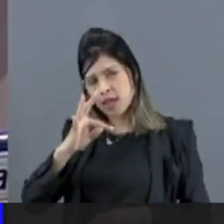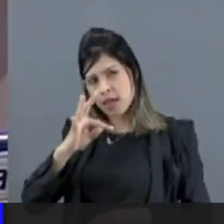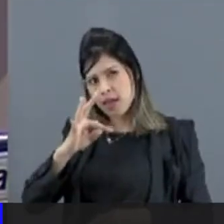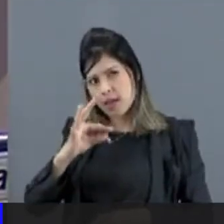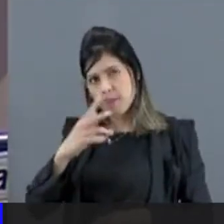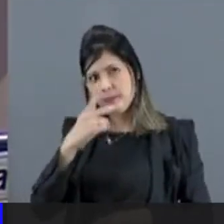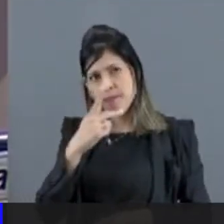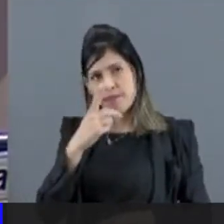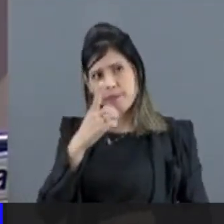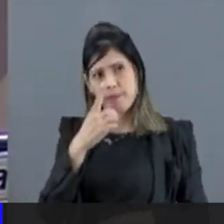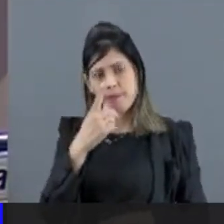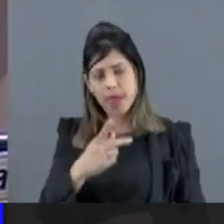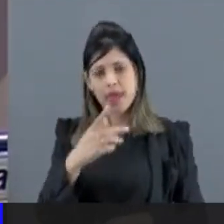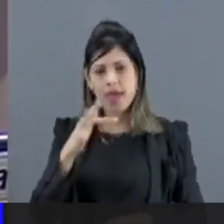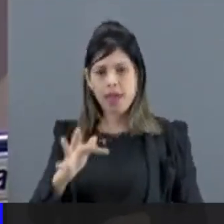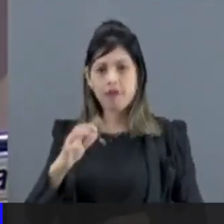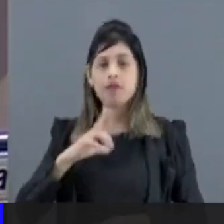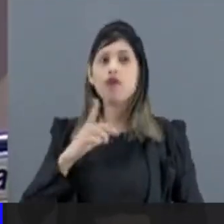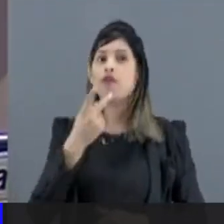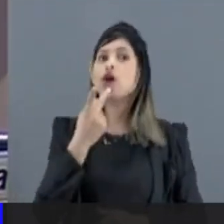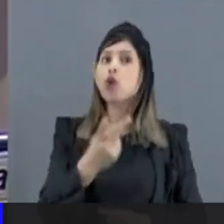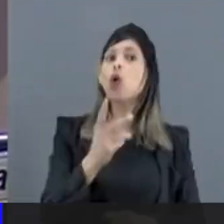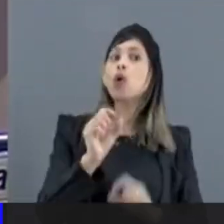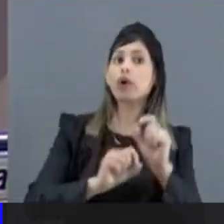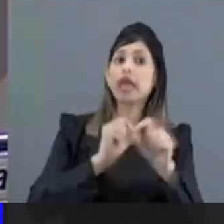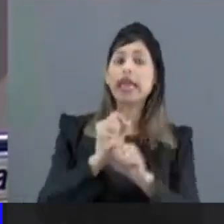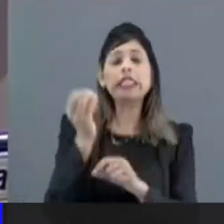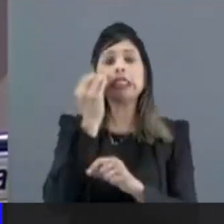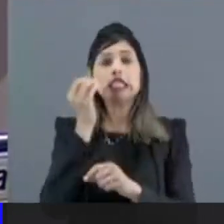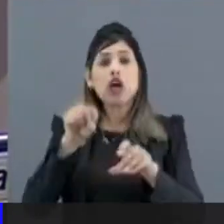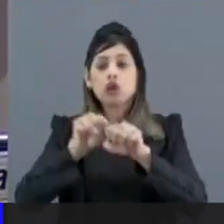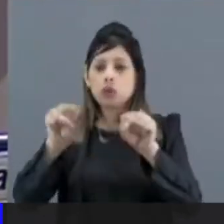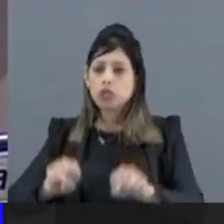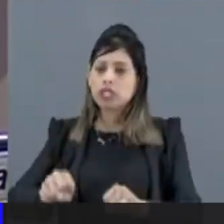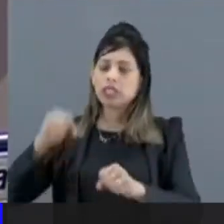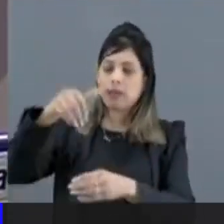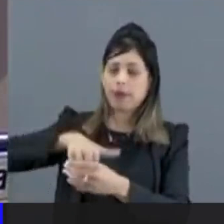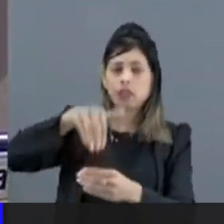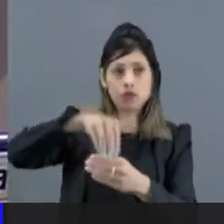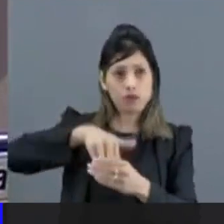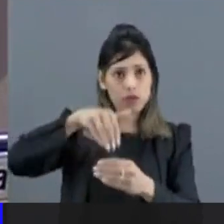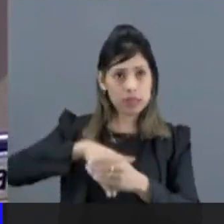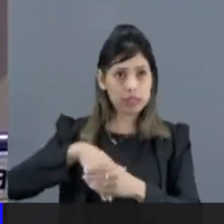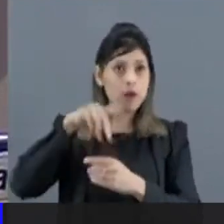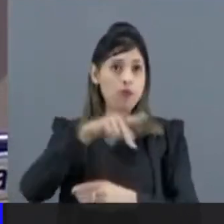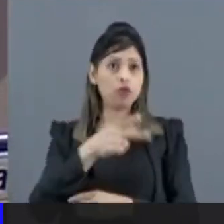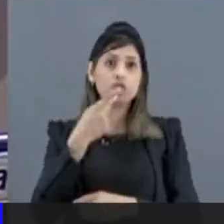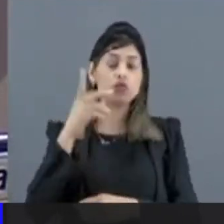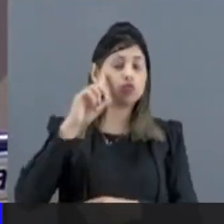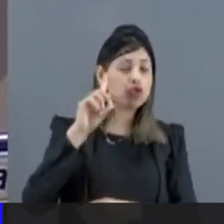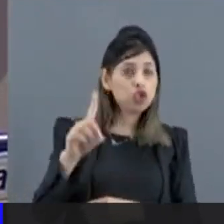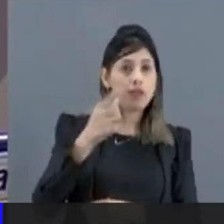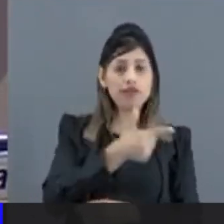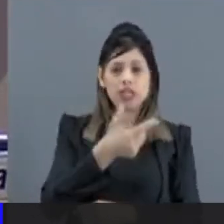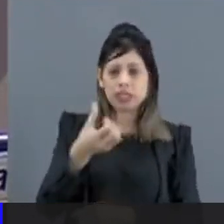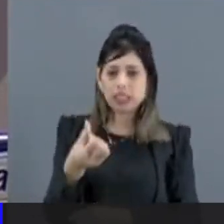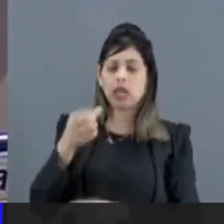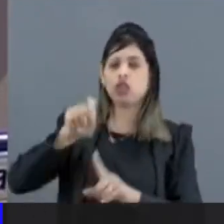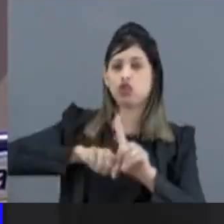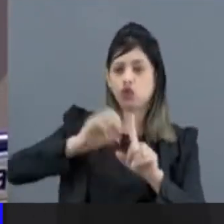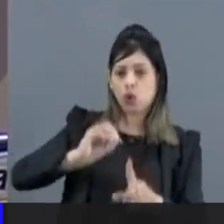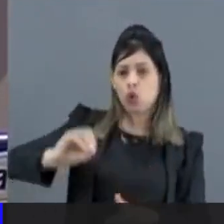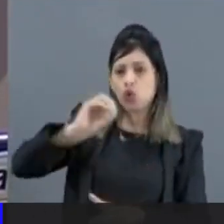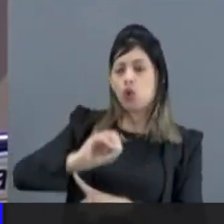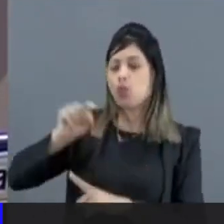software para auditar o sistema eletrônico de Vot no dia 26 de outubro de 2022 Anderson Torres